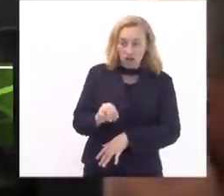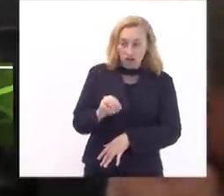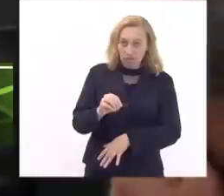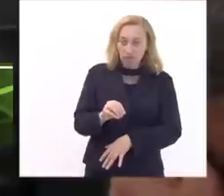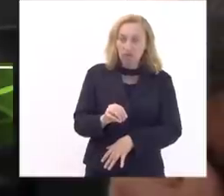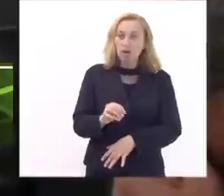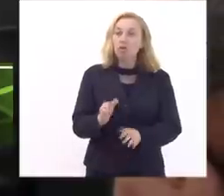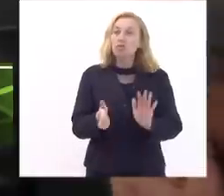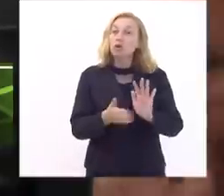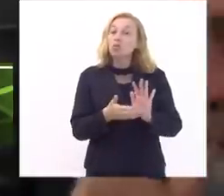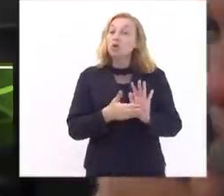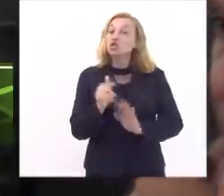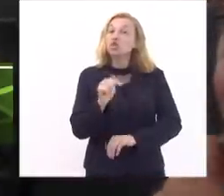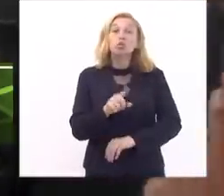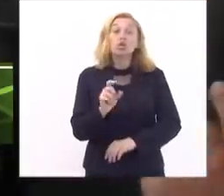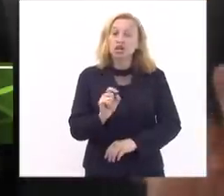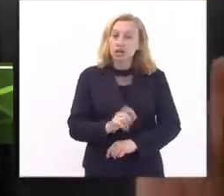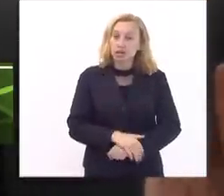propõe aqui...